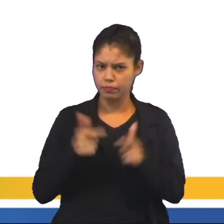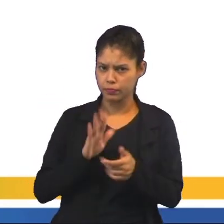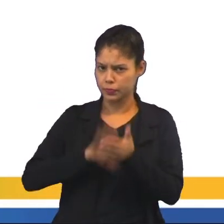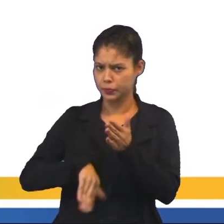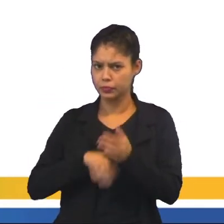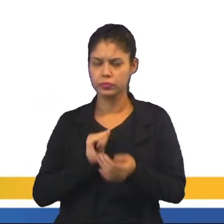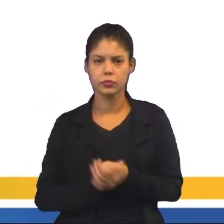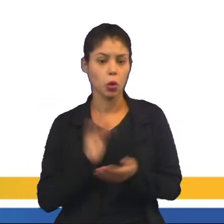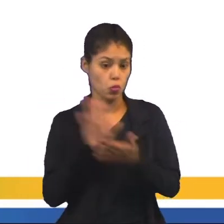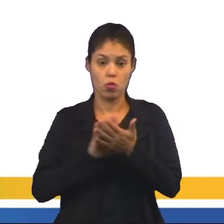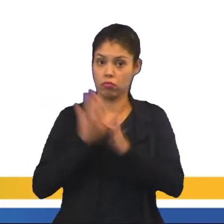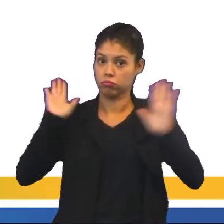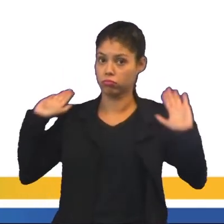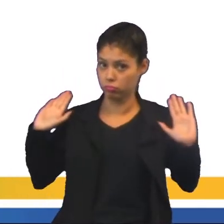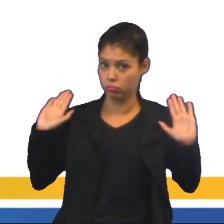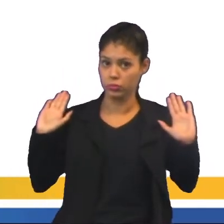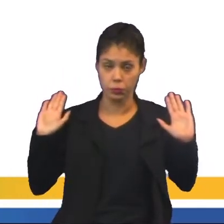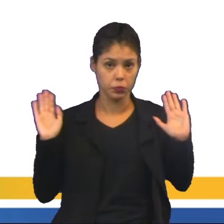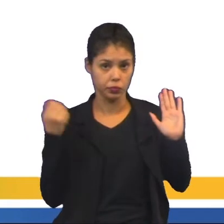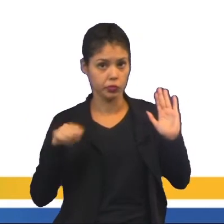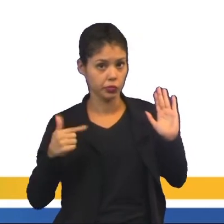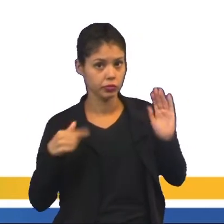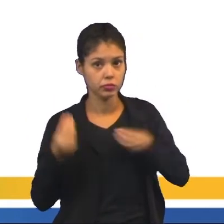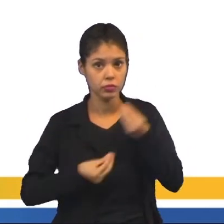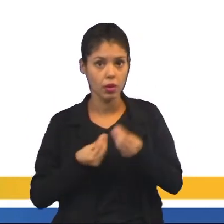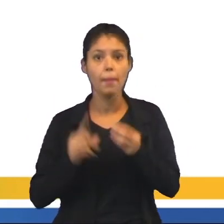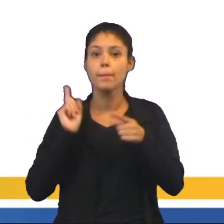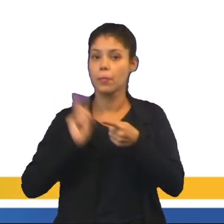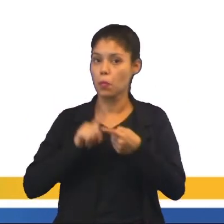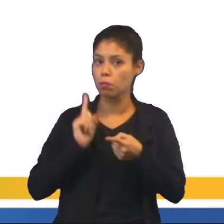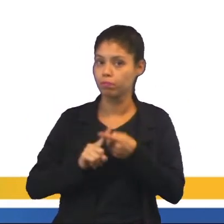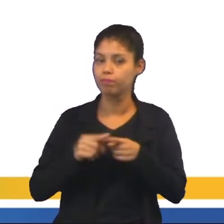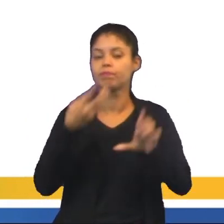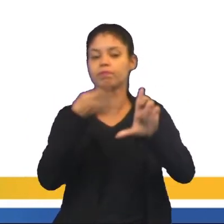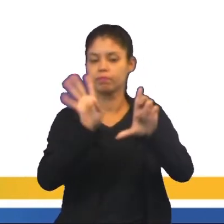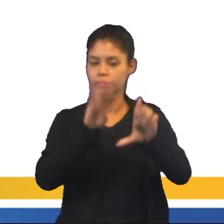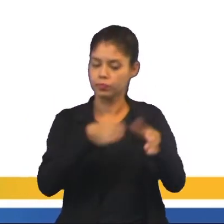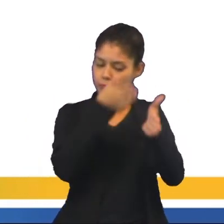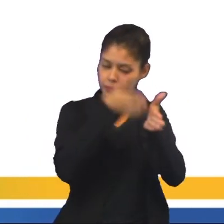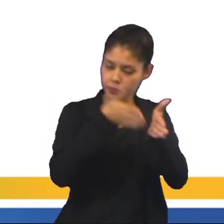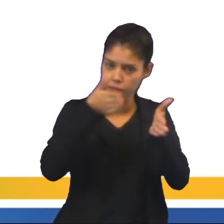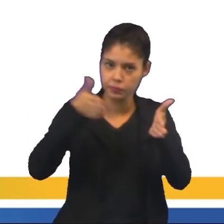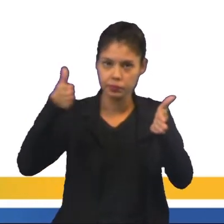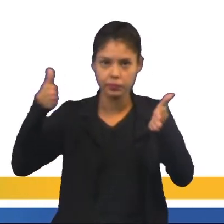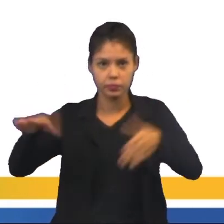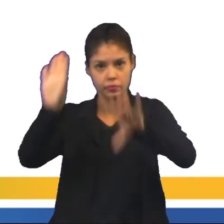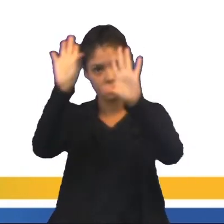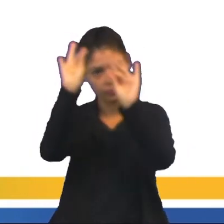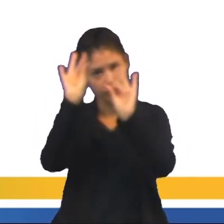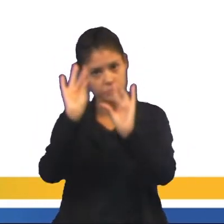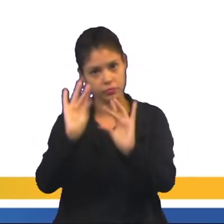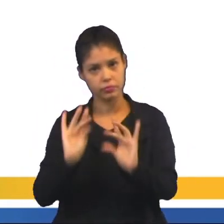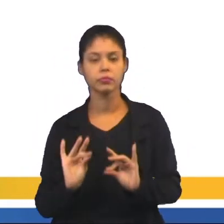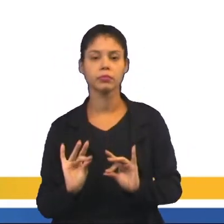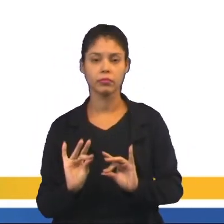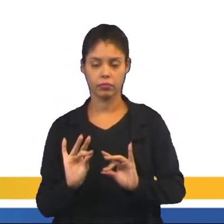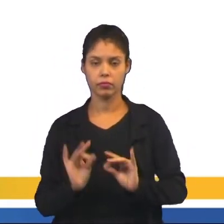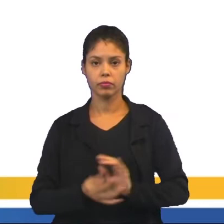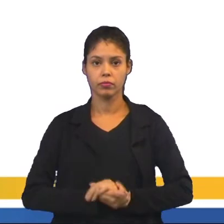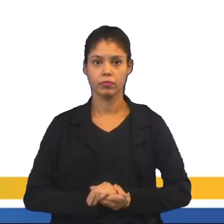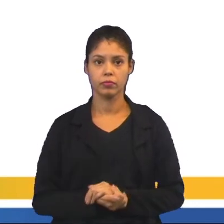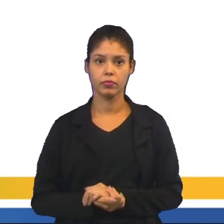menos, assim, do nada. Por quê? A tabela mostra passo a passo quem está à frente, quem está